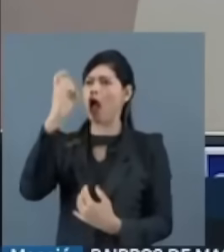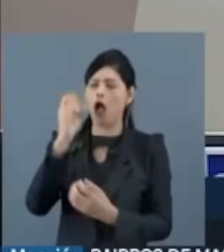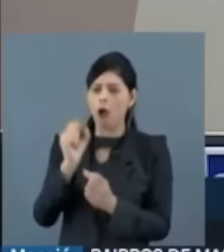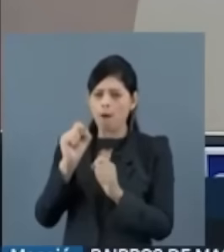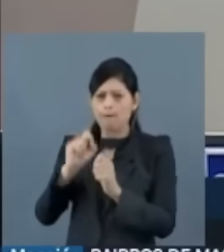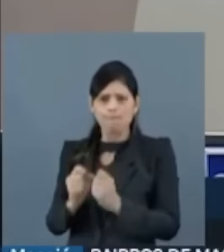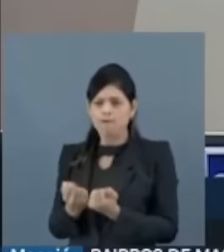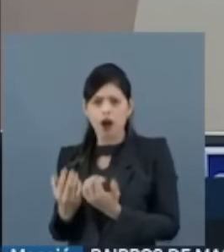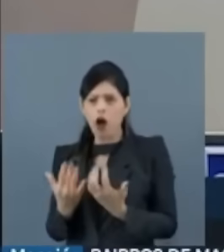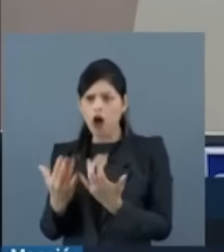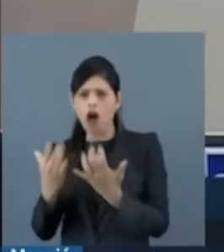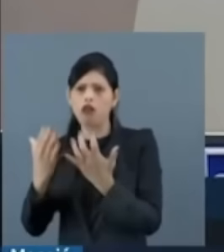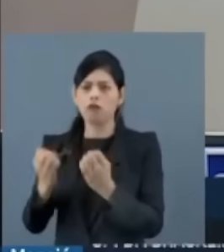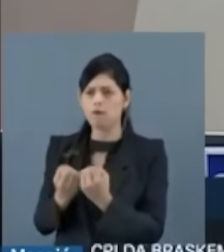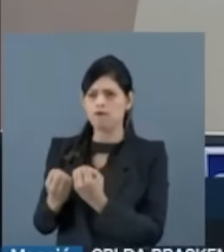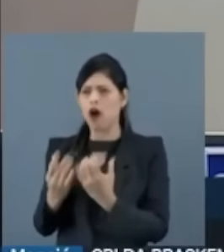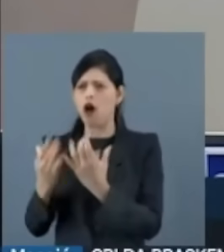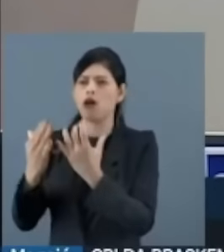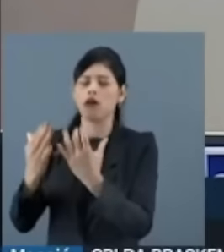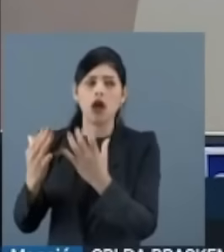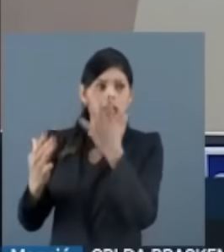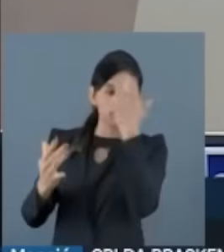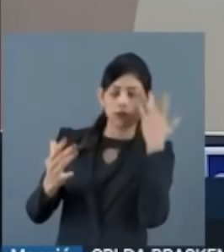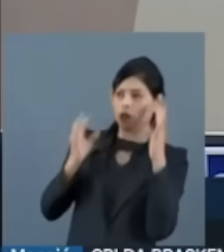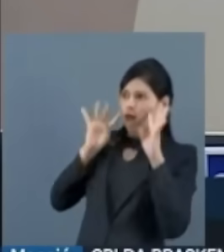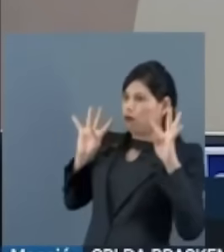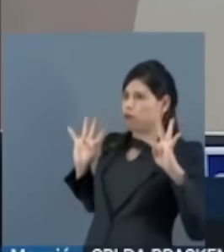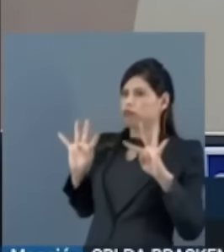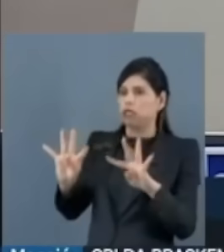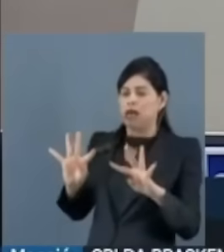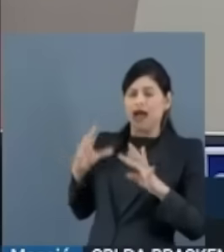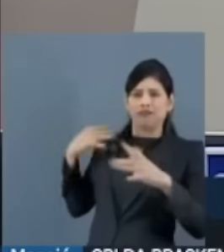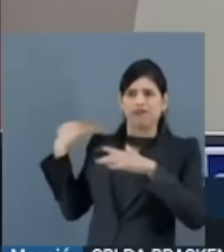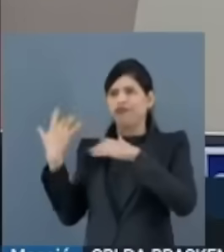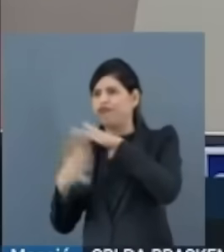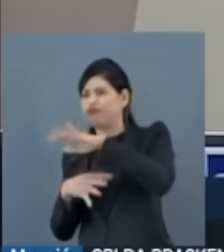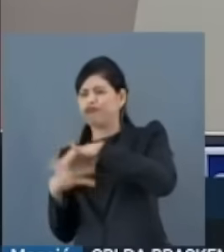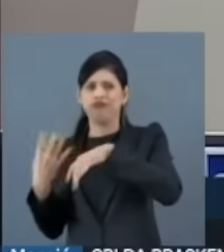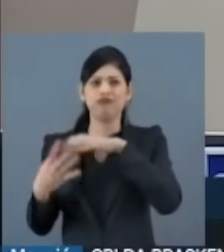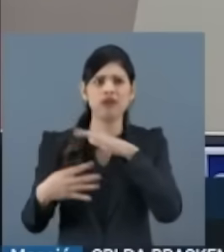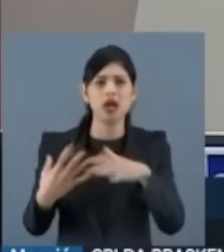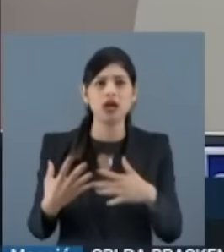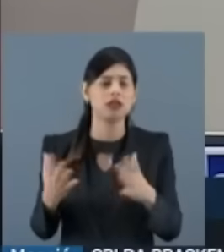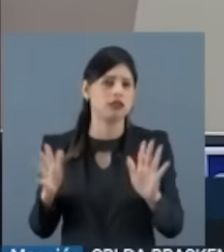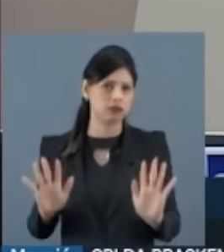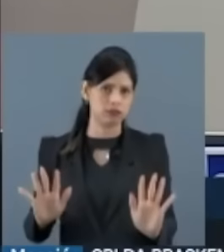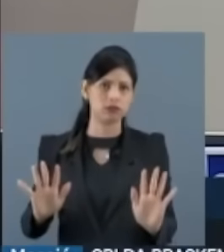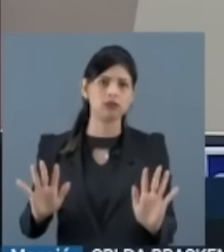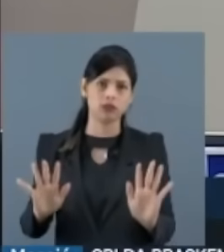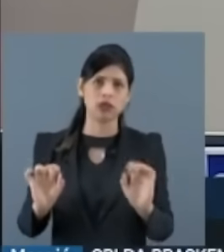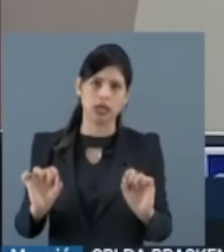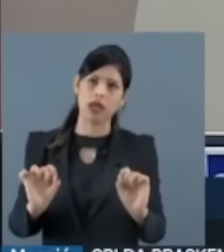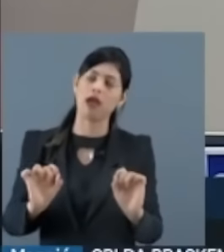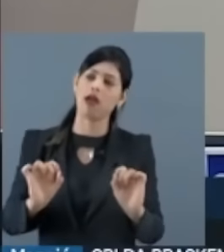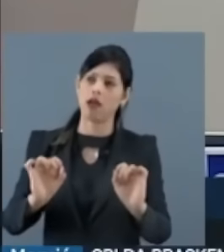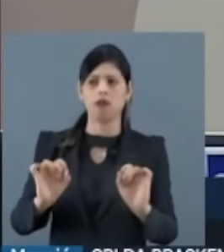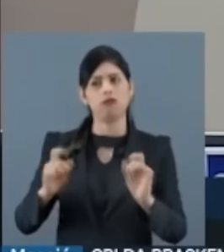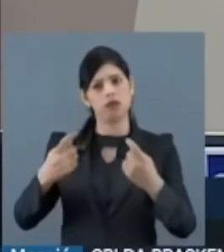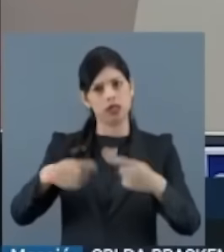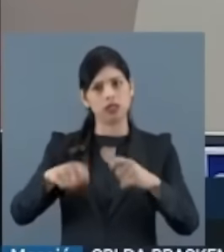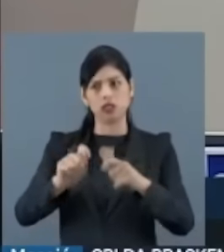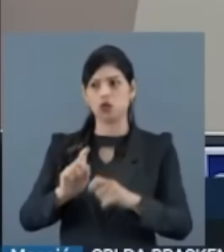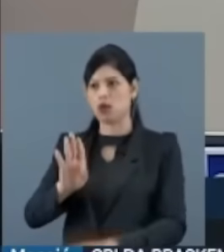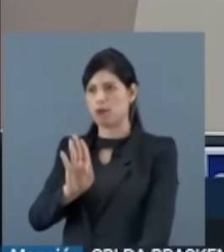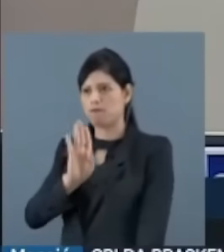imaginar o o o o tumulto que não não não não geraria daí a gente pode dizer que vamos calar esse sujeito